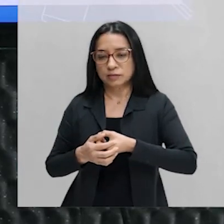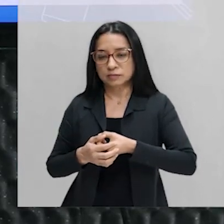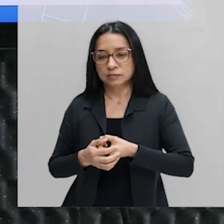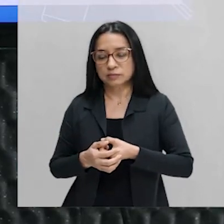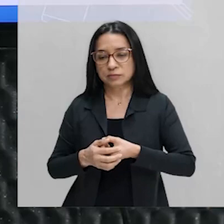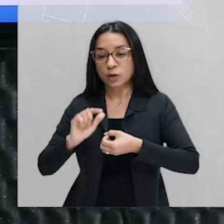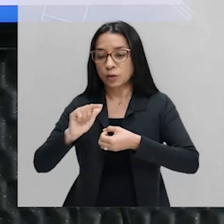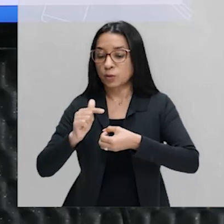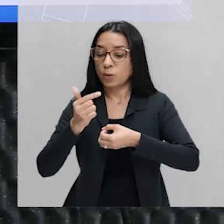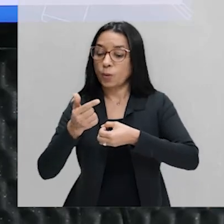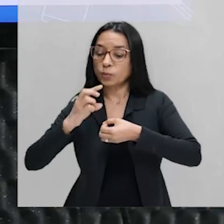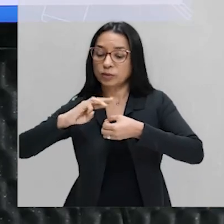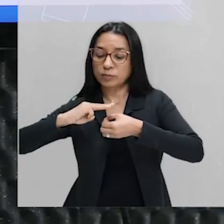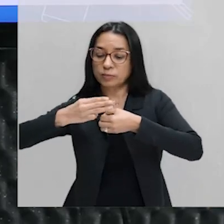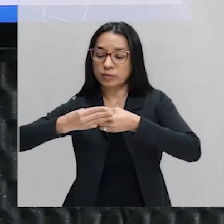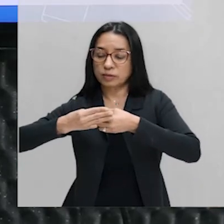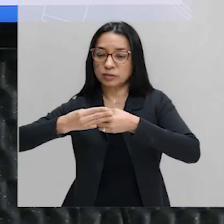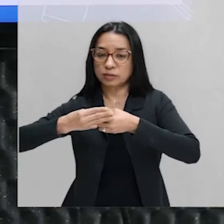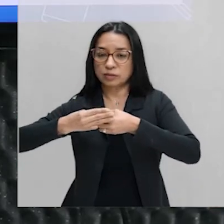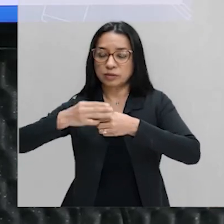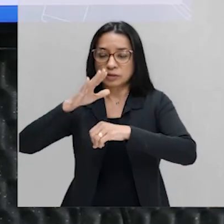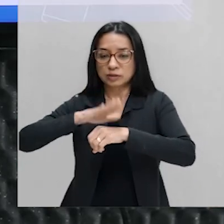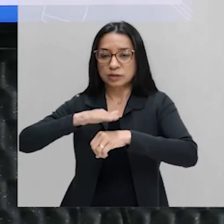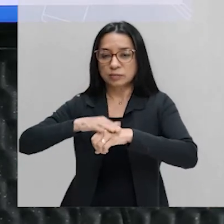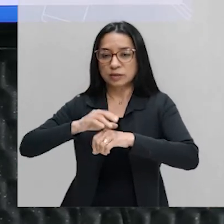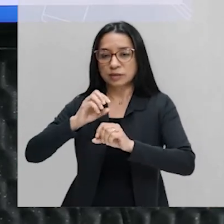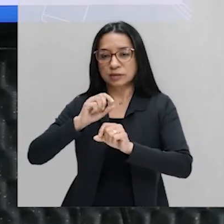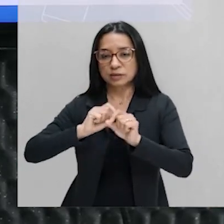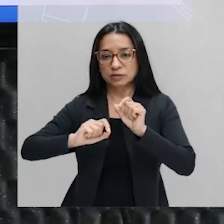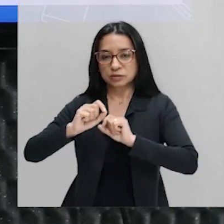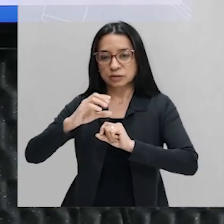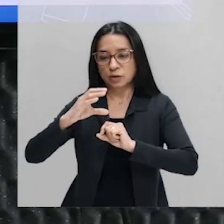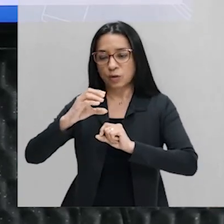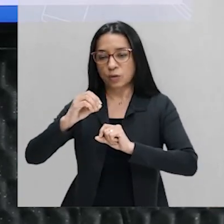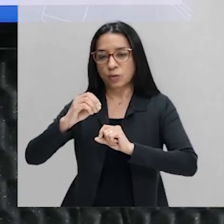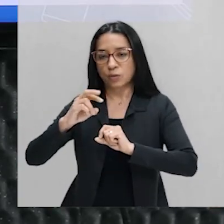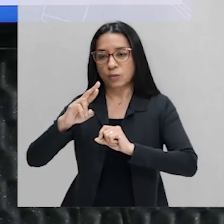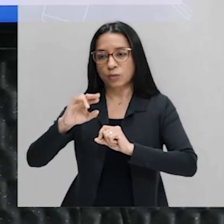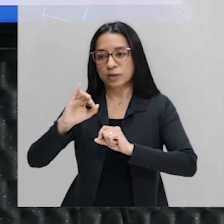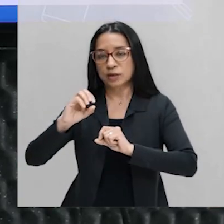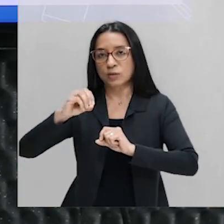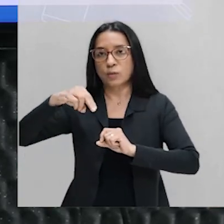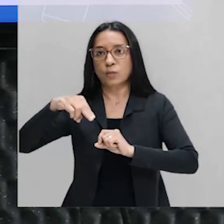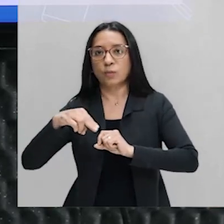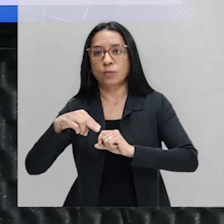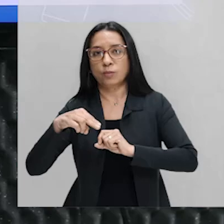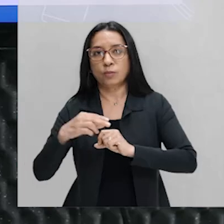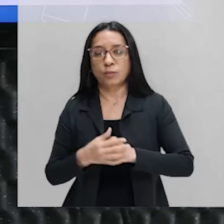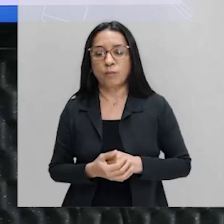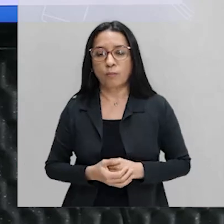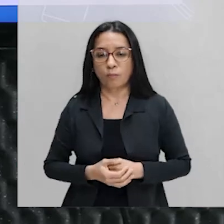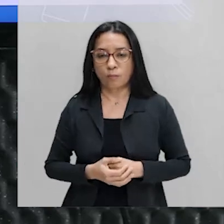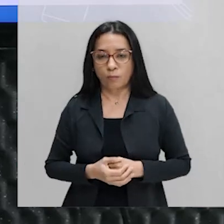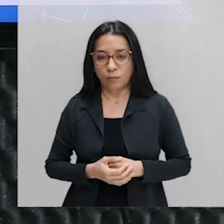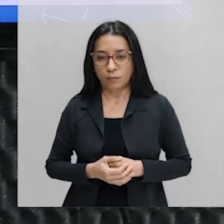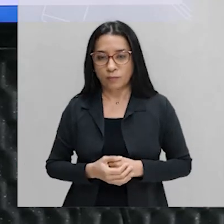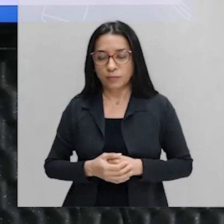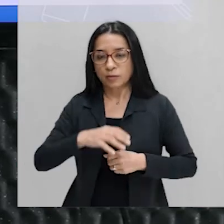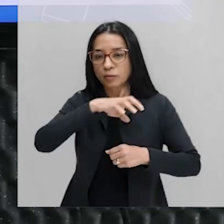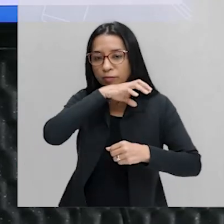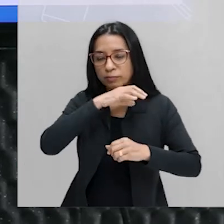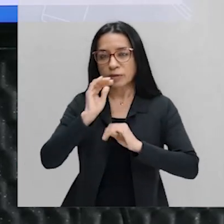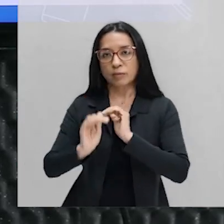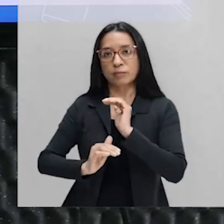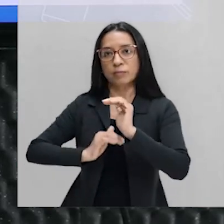resultar numa outra membrana chamada de córion. Córion, quando o animal está